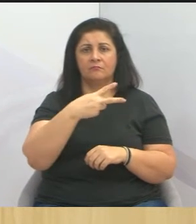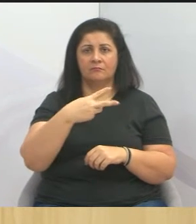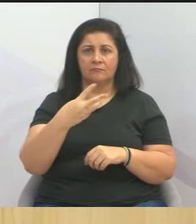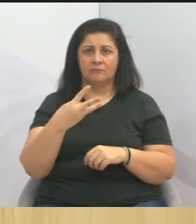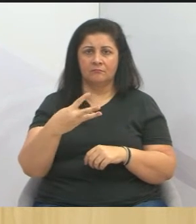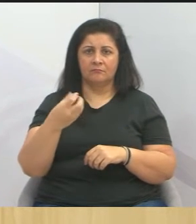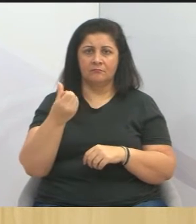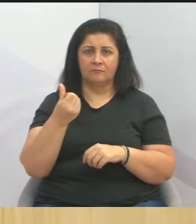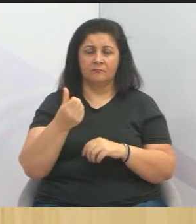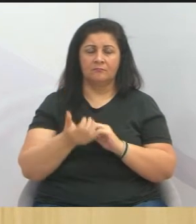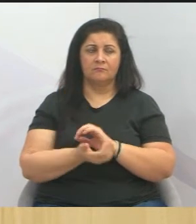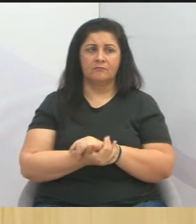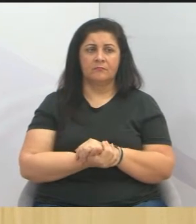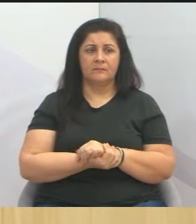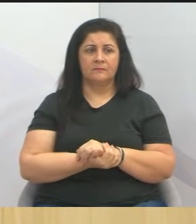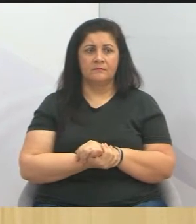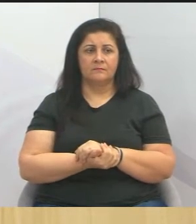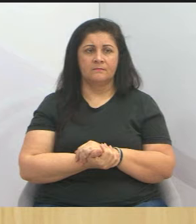236